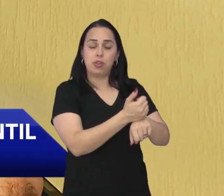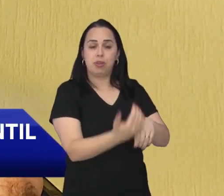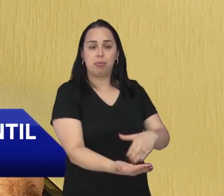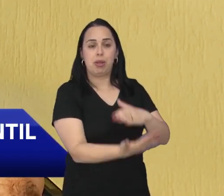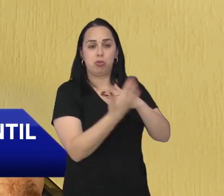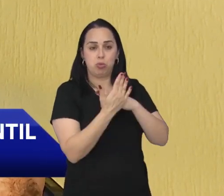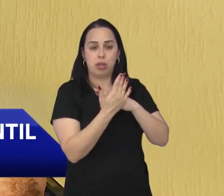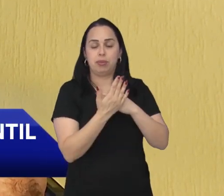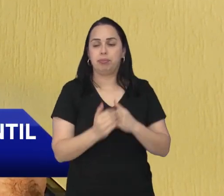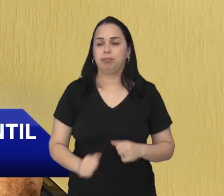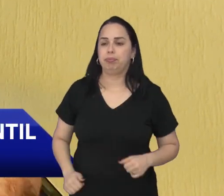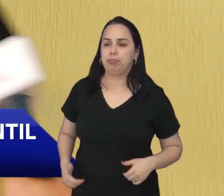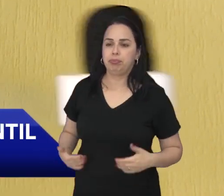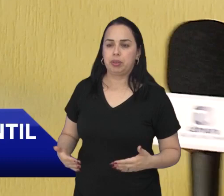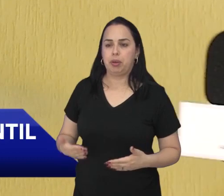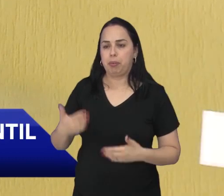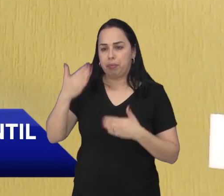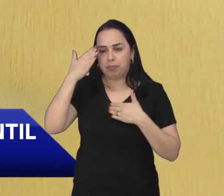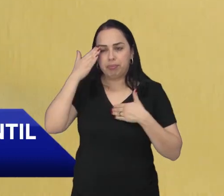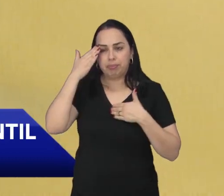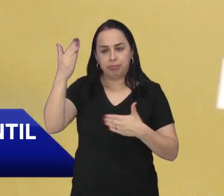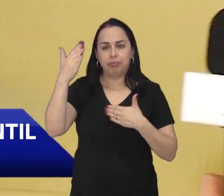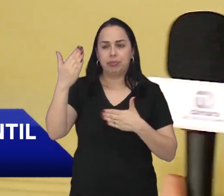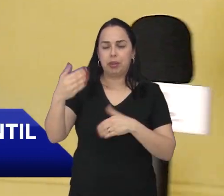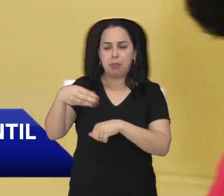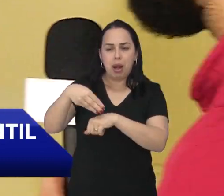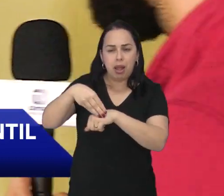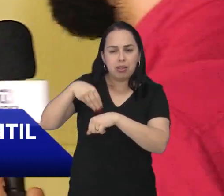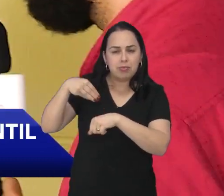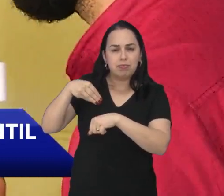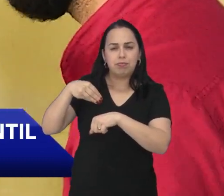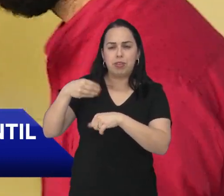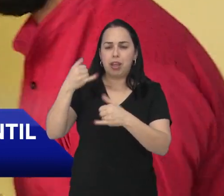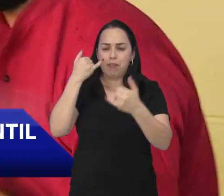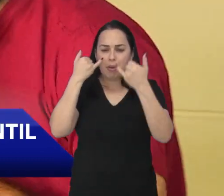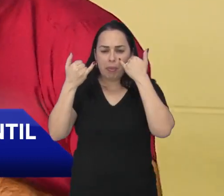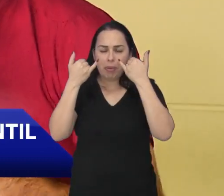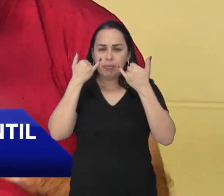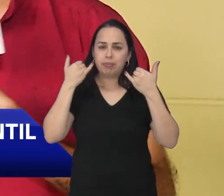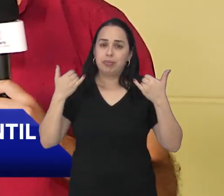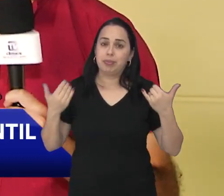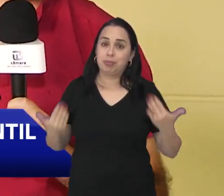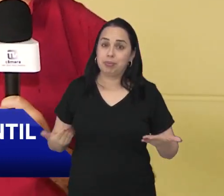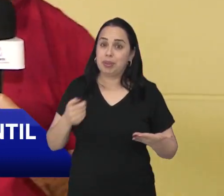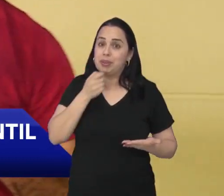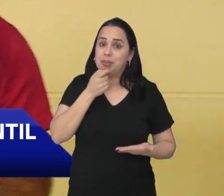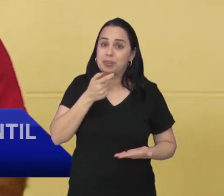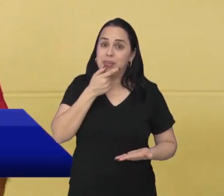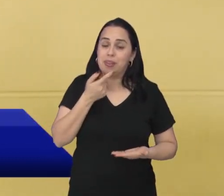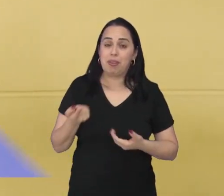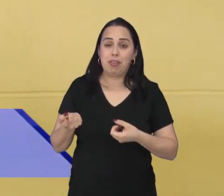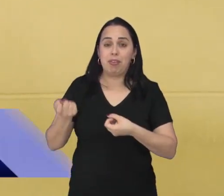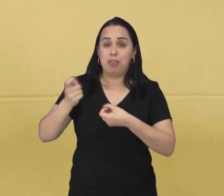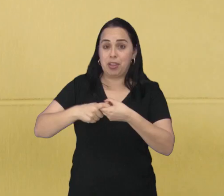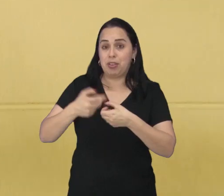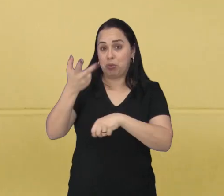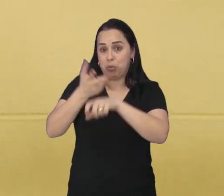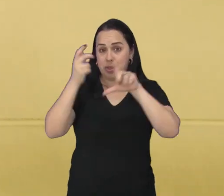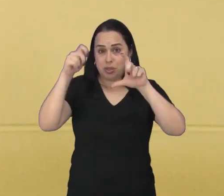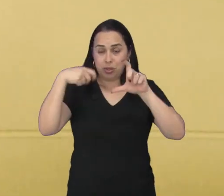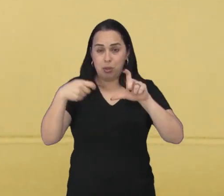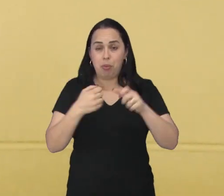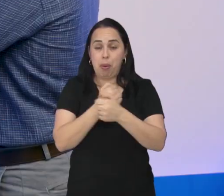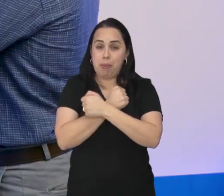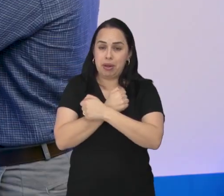saudável de lidar com essa questão. Ok, Vivian, muito obrigado pelas dicas e informações. Então, Guerra, devolvo para você